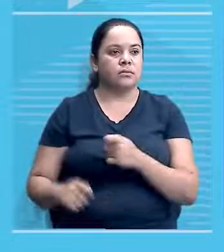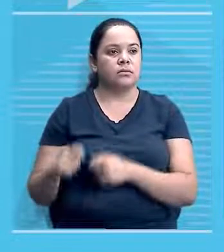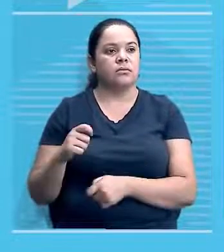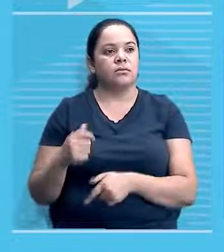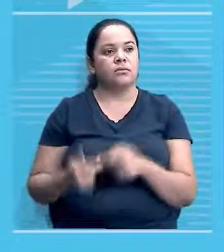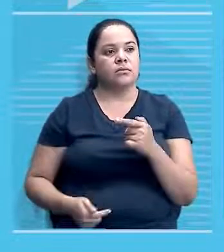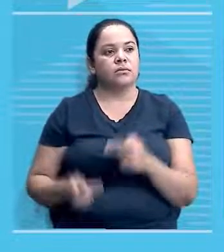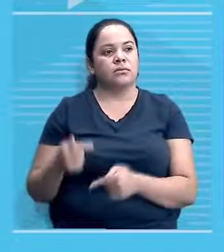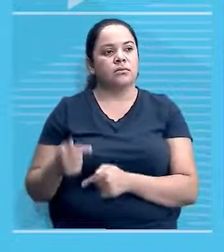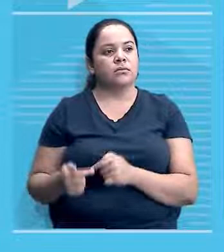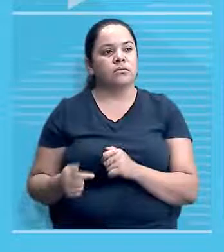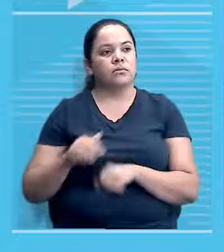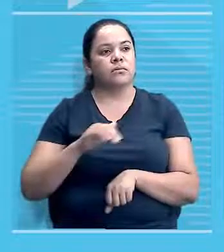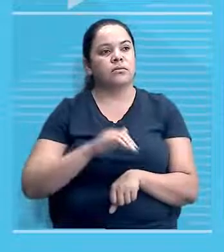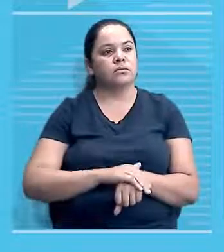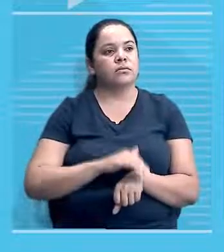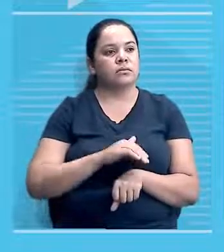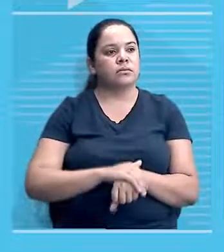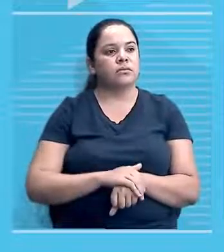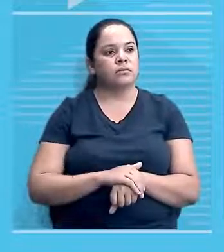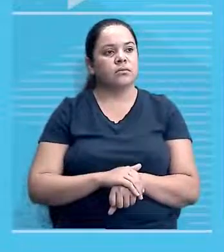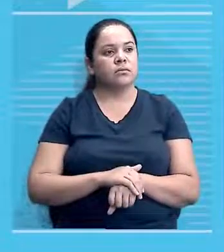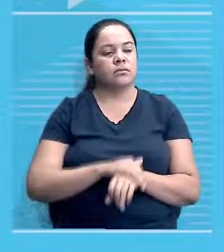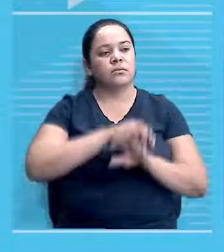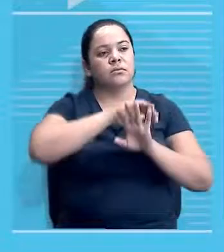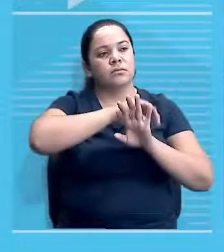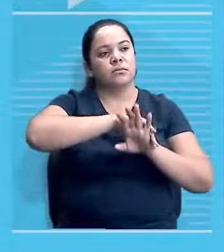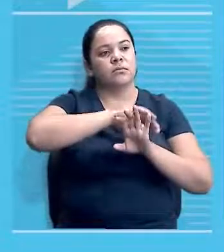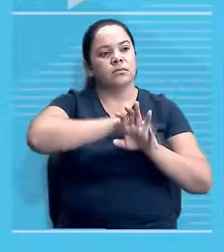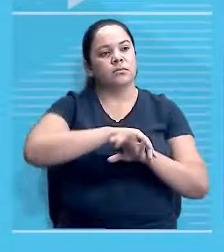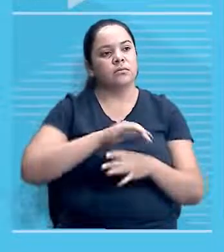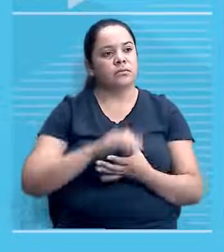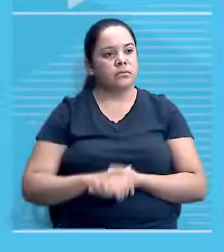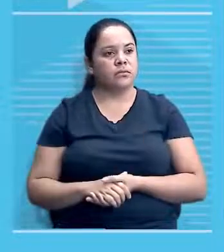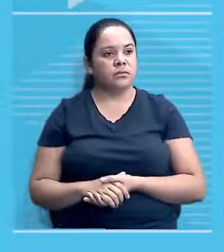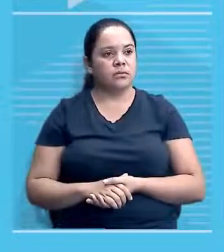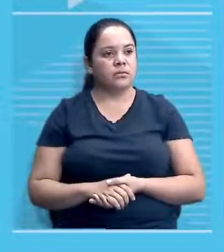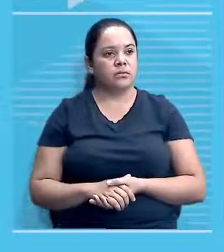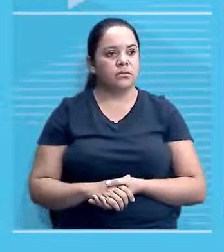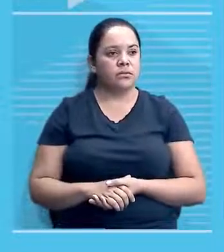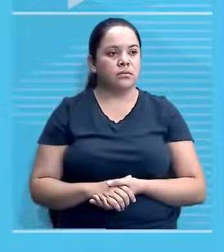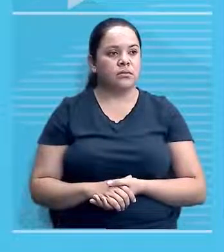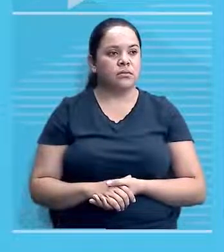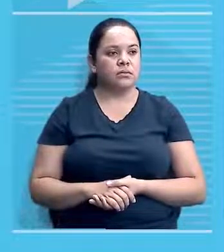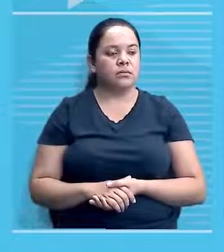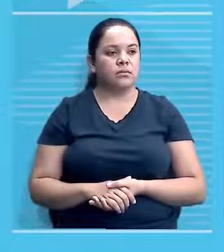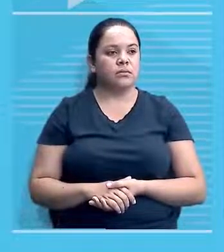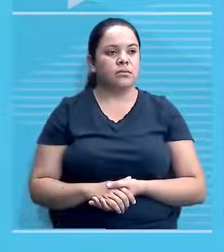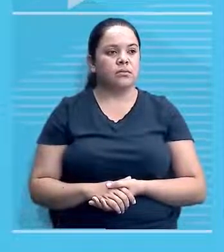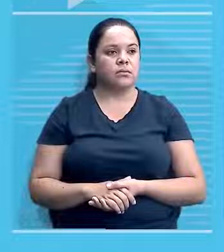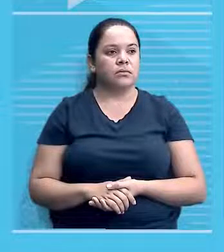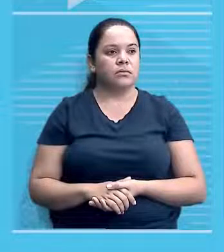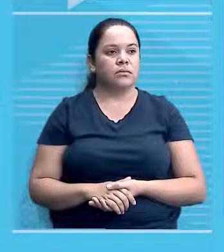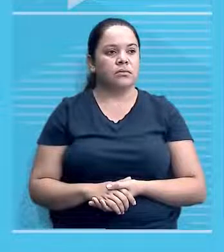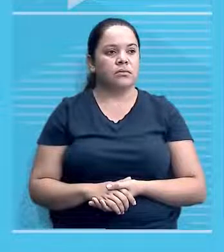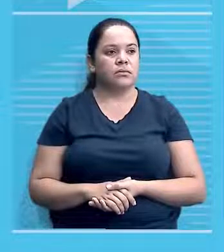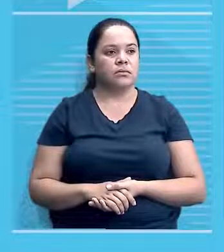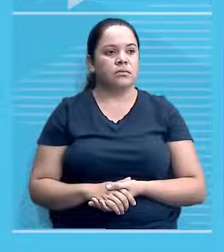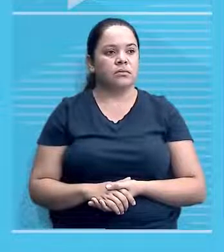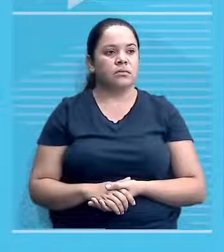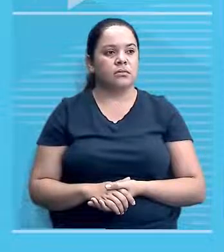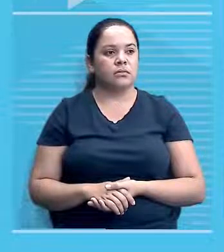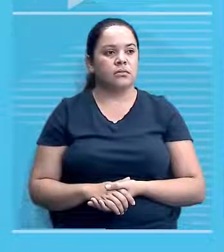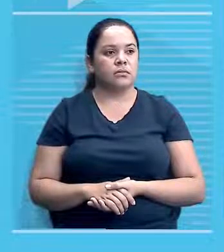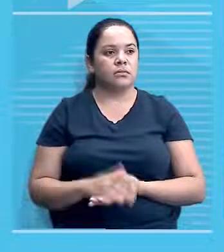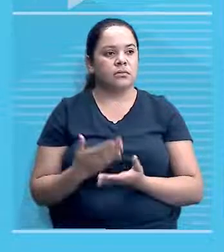monarquias é a decadência da aristocracia e entra em cena um outro